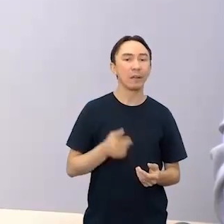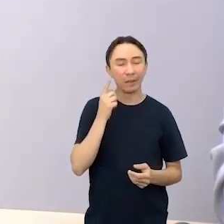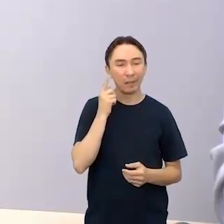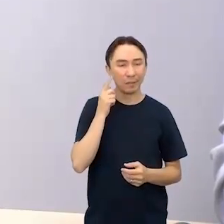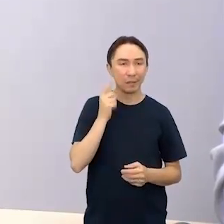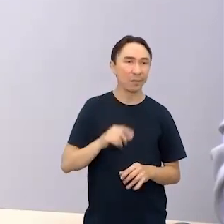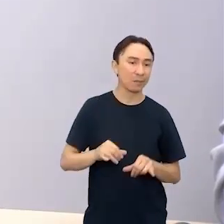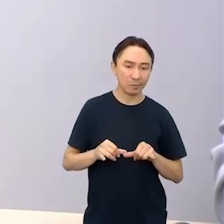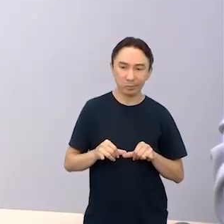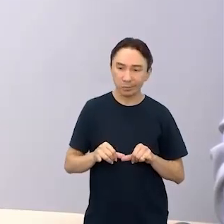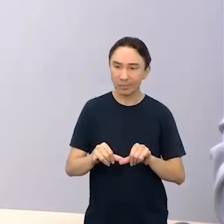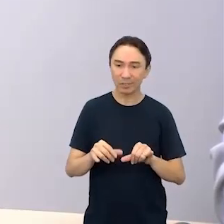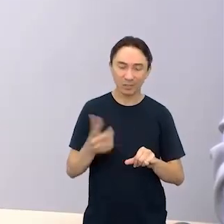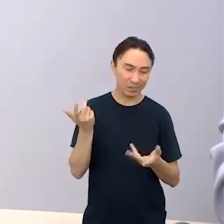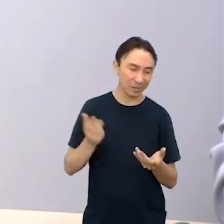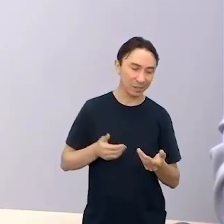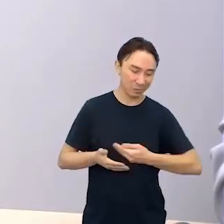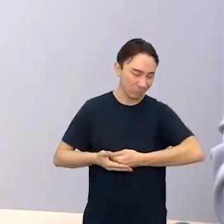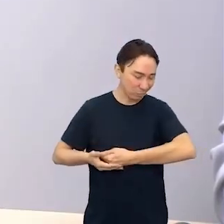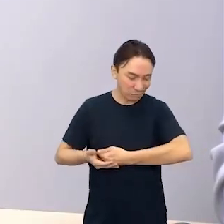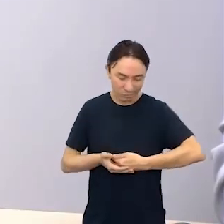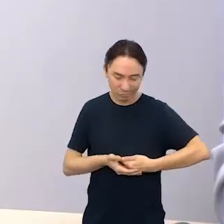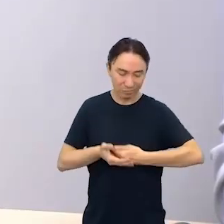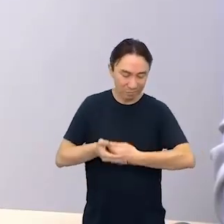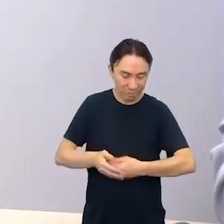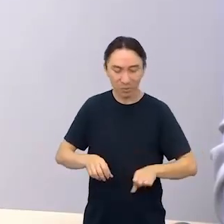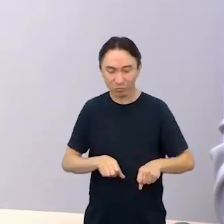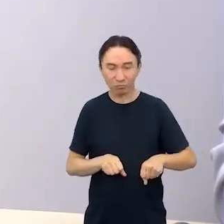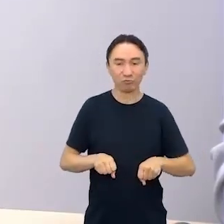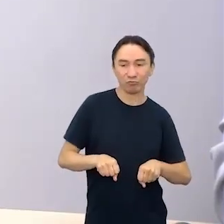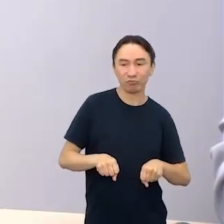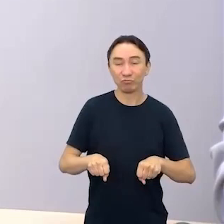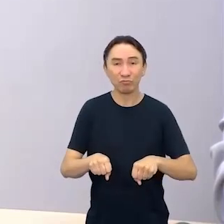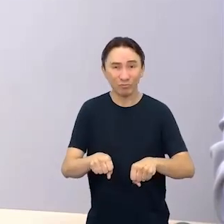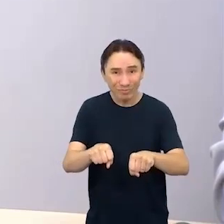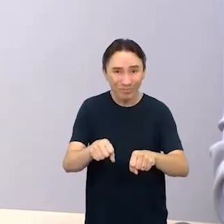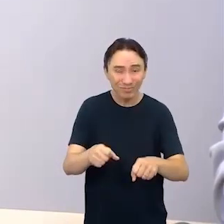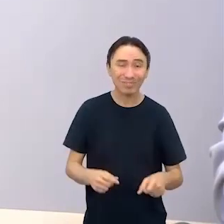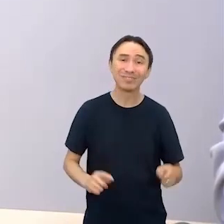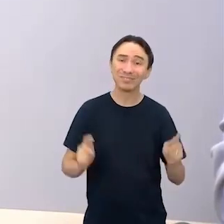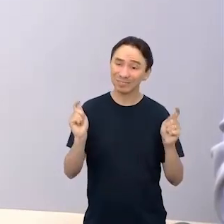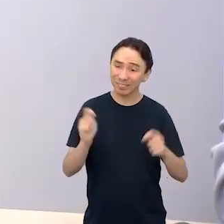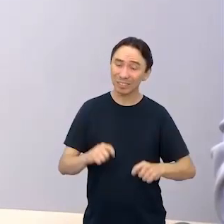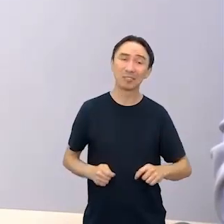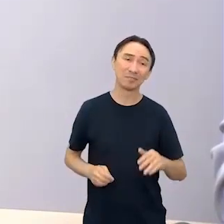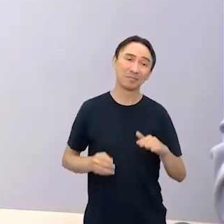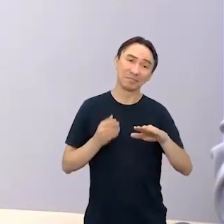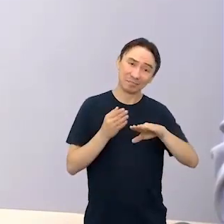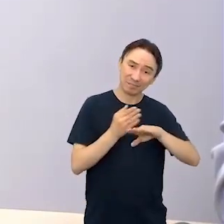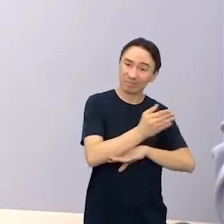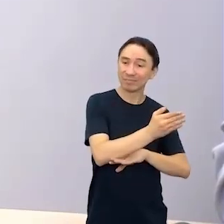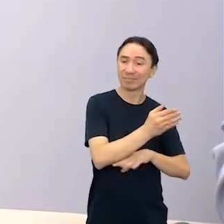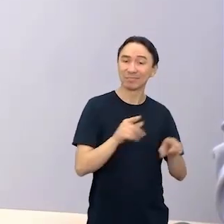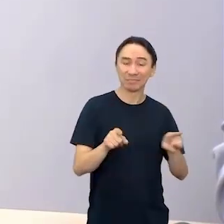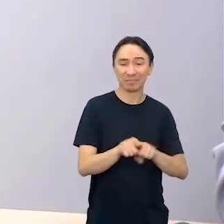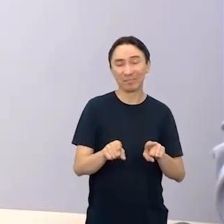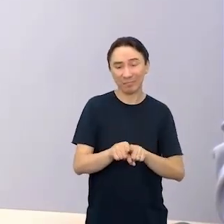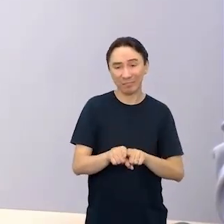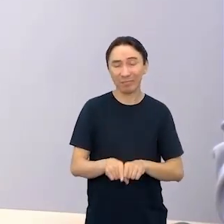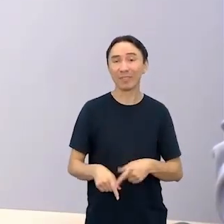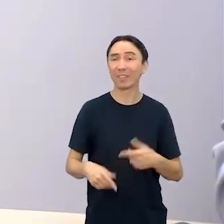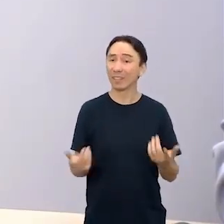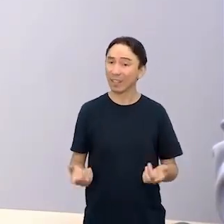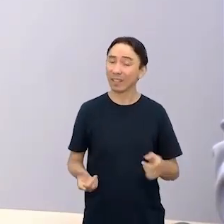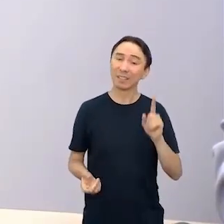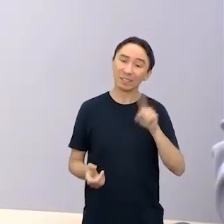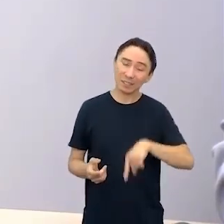aquele espaço. Então não é uma pessoa com deficiência, mas é uma estratégia que serve para outras demandas. O desenho universal para